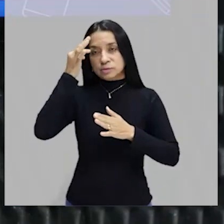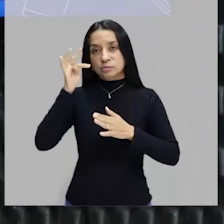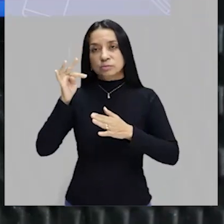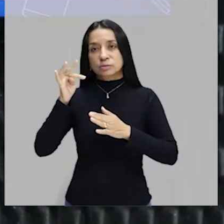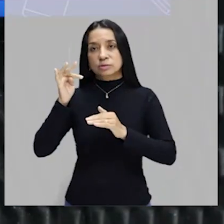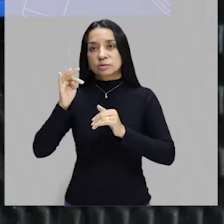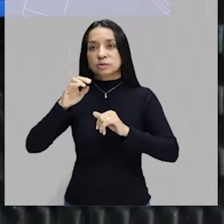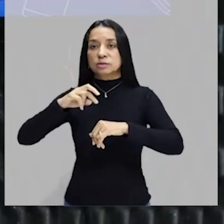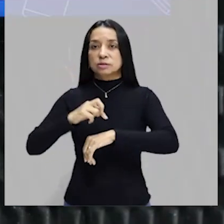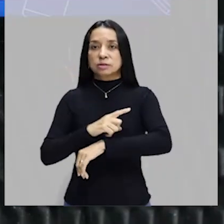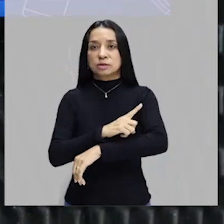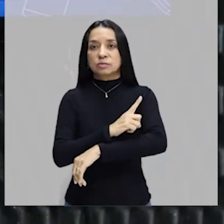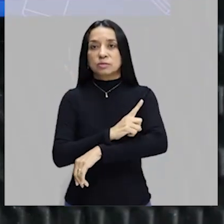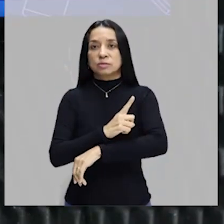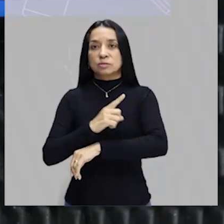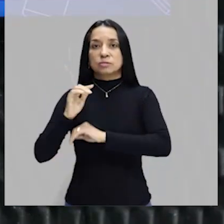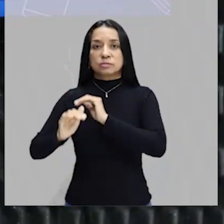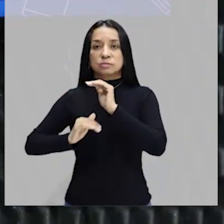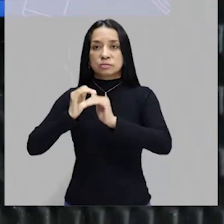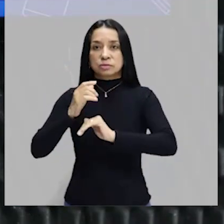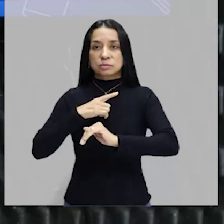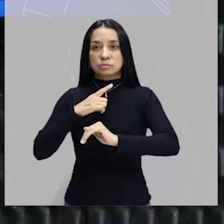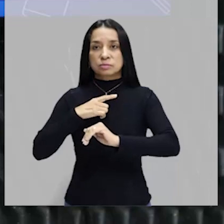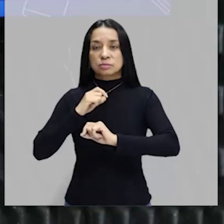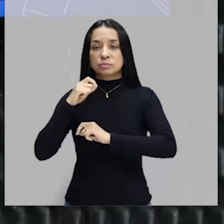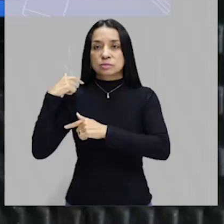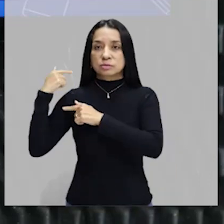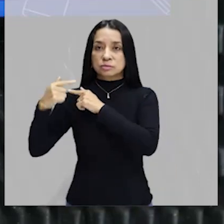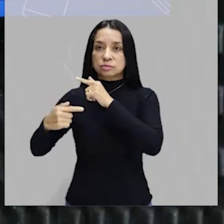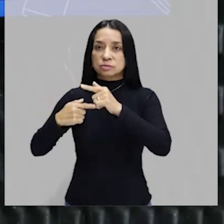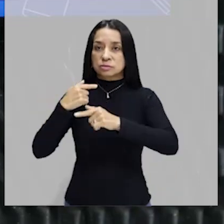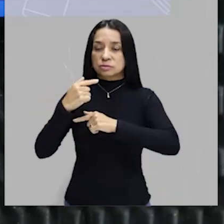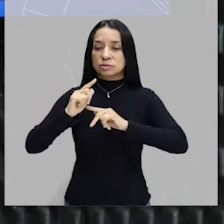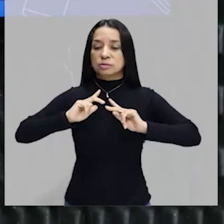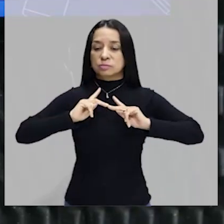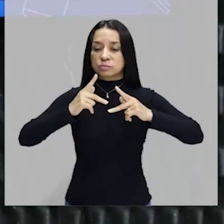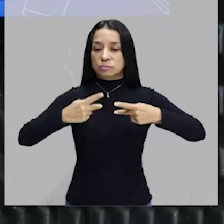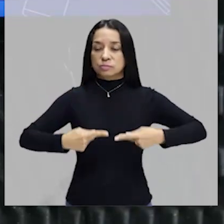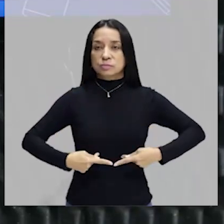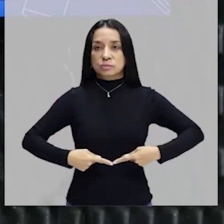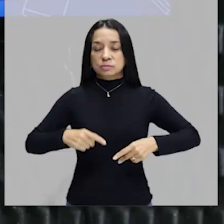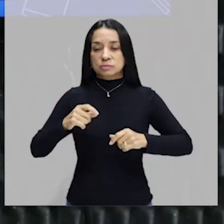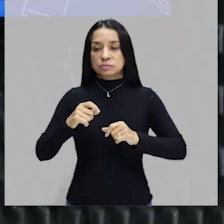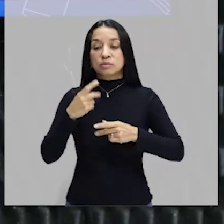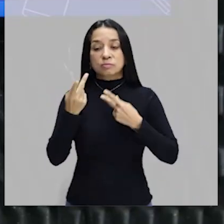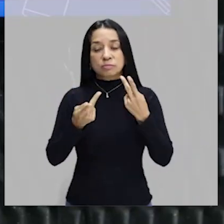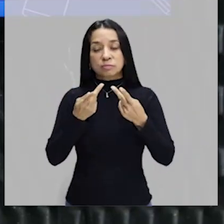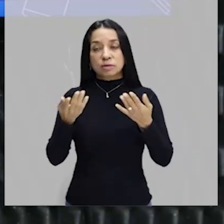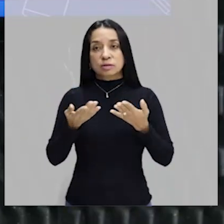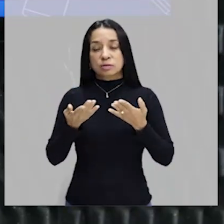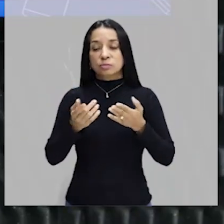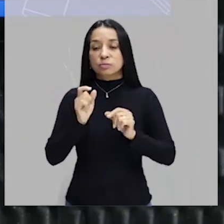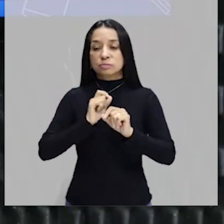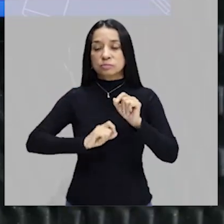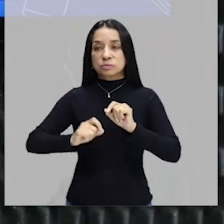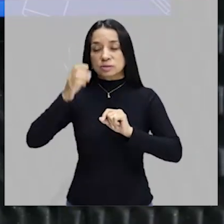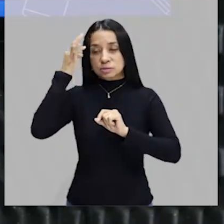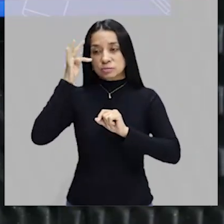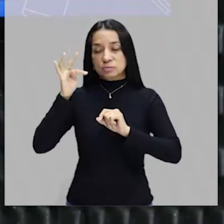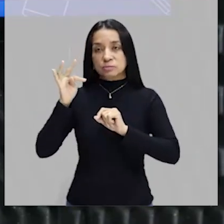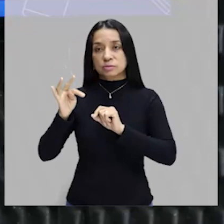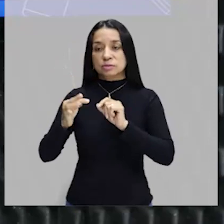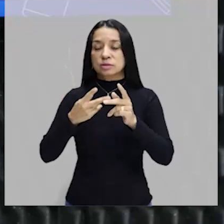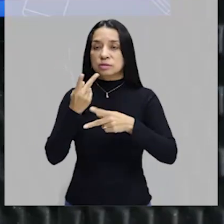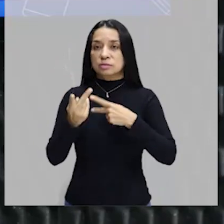da evolução, nós temos os ancestrais dos seres humanos. Então a gente vai falar aqui sobre o que a teoria da evolução